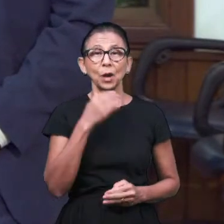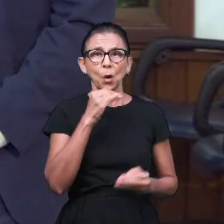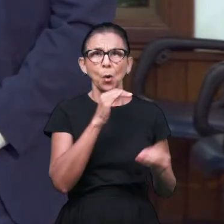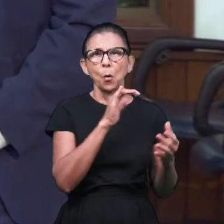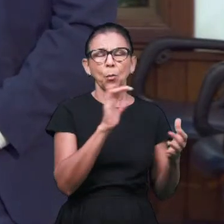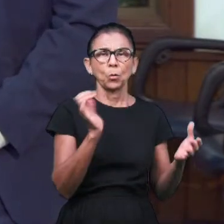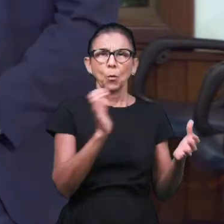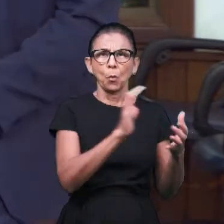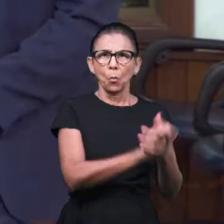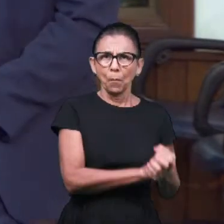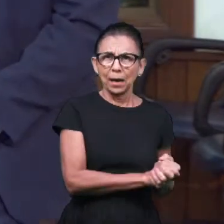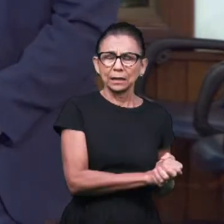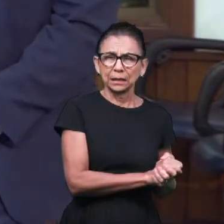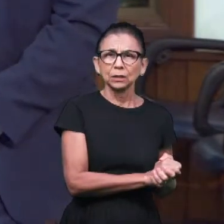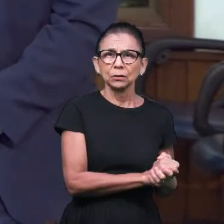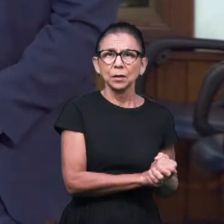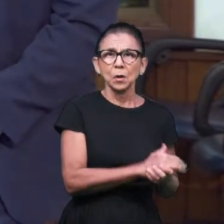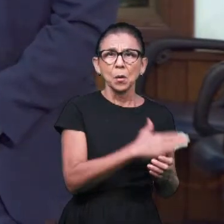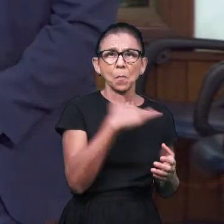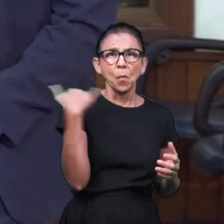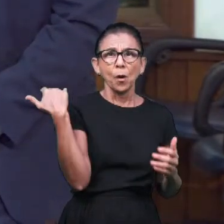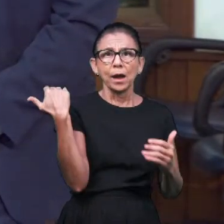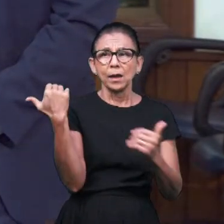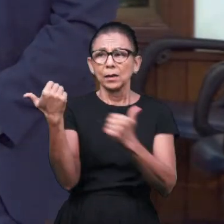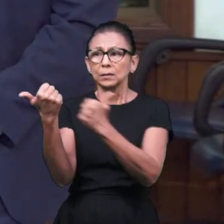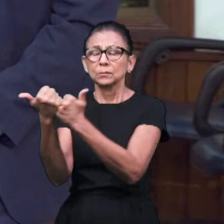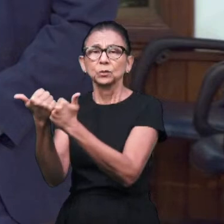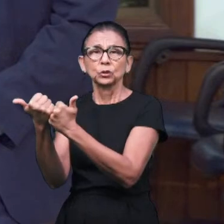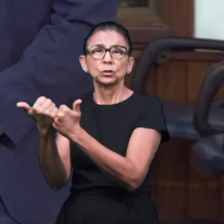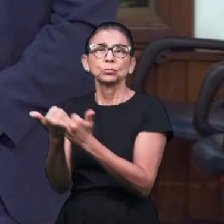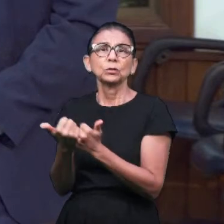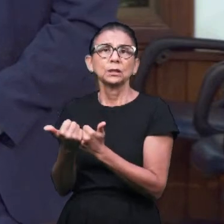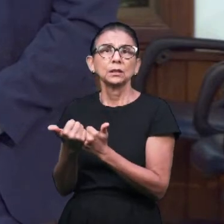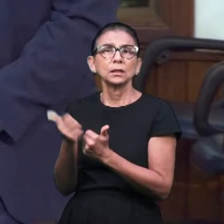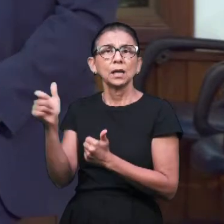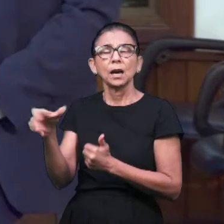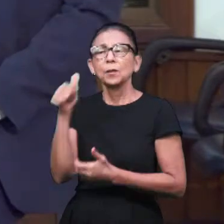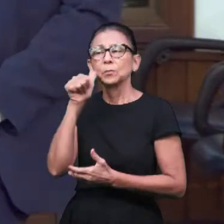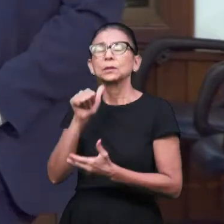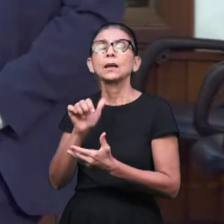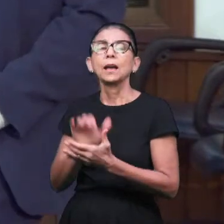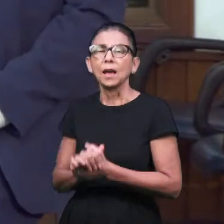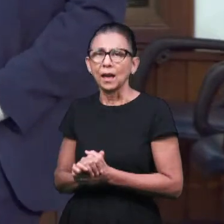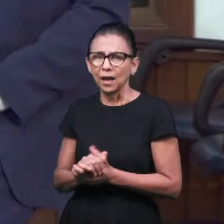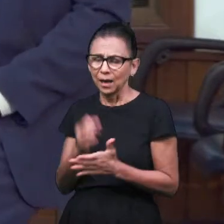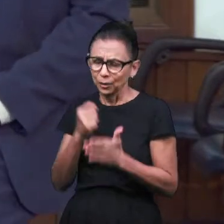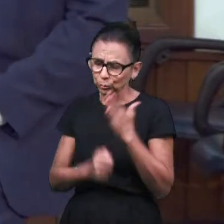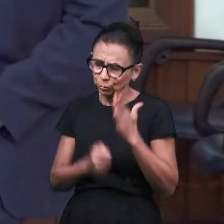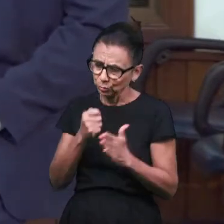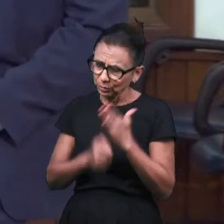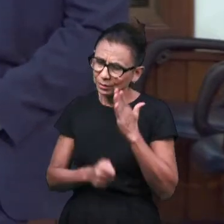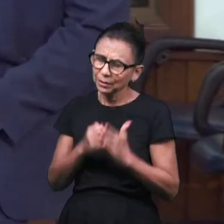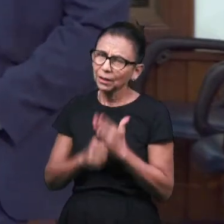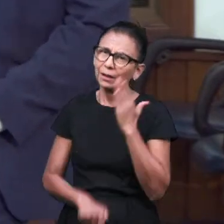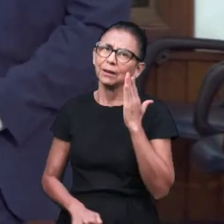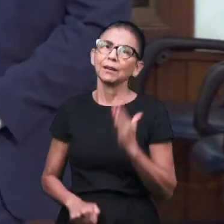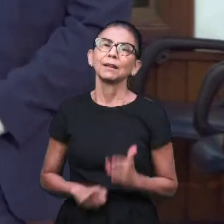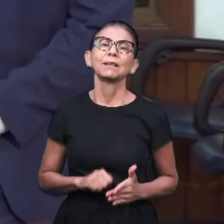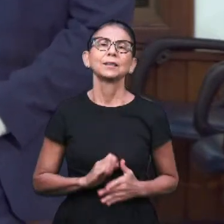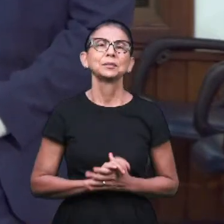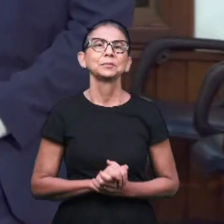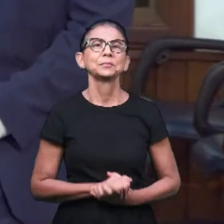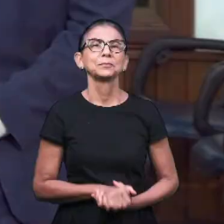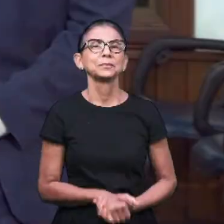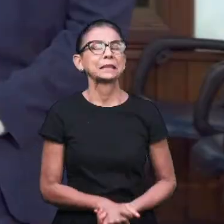uns textos, tem até o irmão que falou, pastor, esse texto está na Bíblia mesmo? Você não dá para tirar um texto difícil desse? É difícil mesmo, mas é isso mesmo.